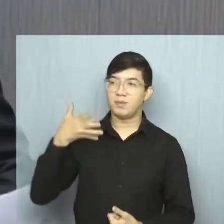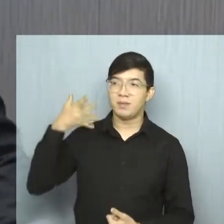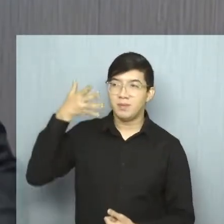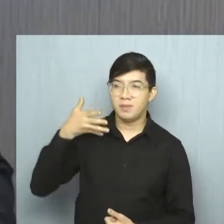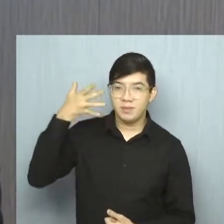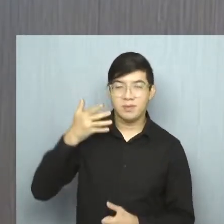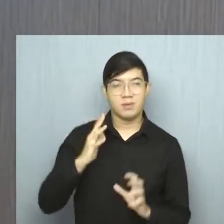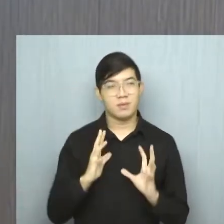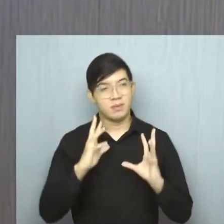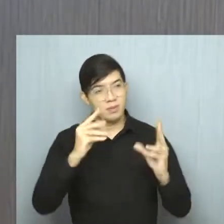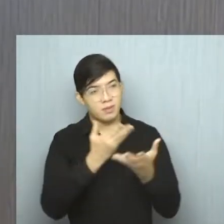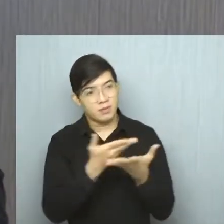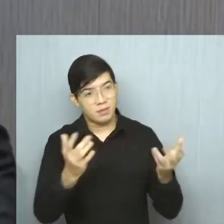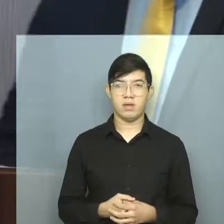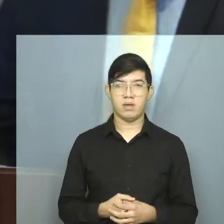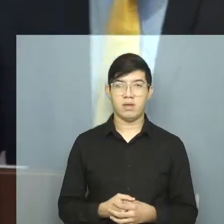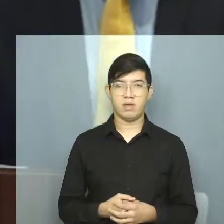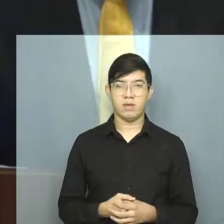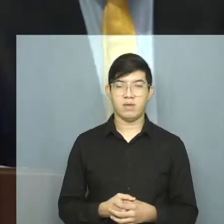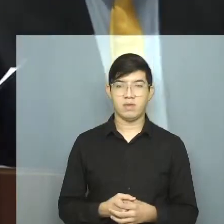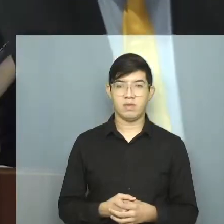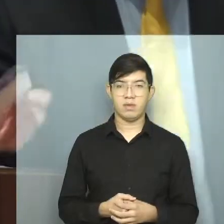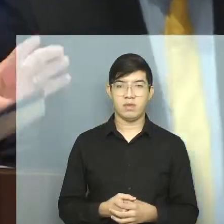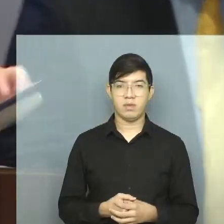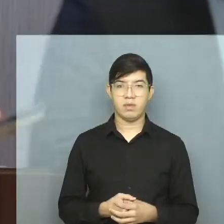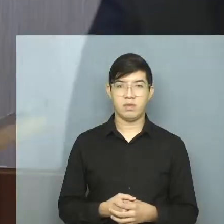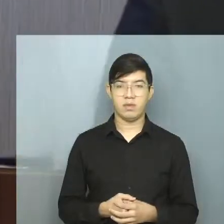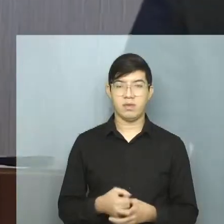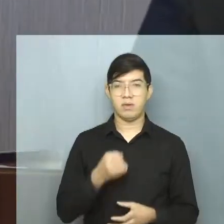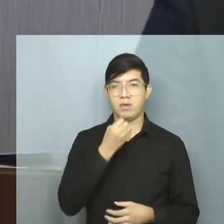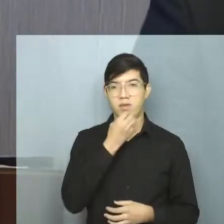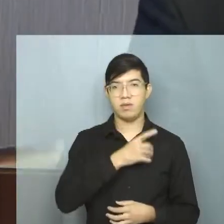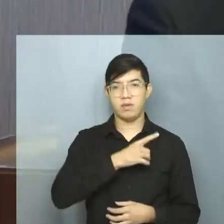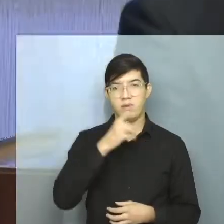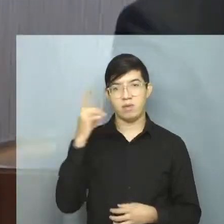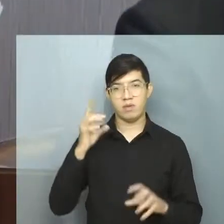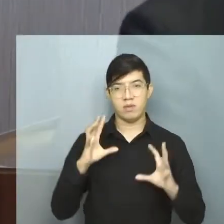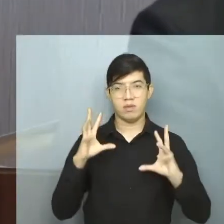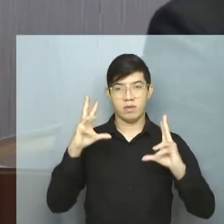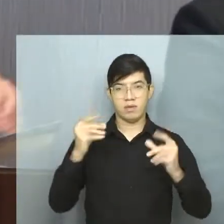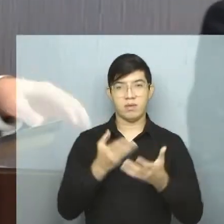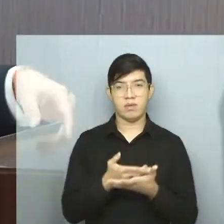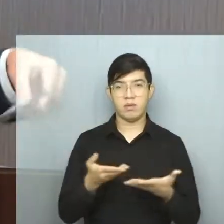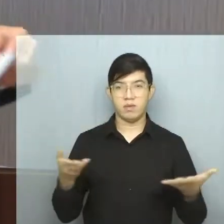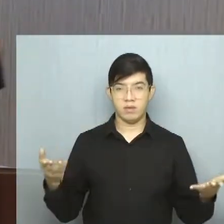os convidados desta manhã. Bom dia a todos e a todas.